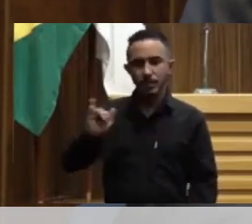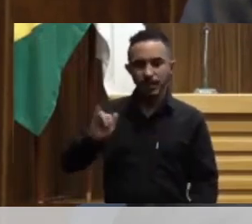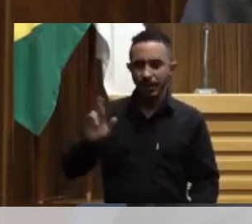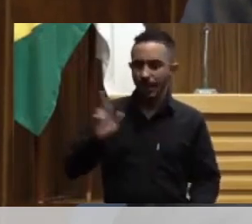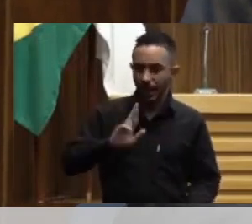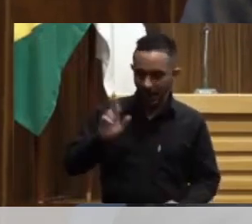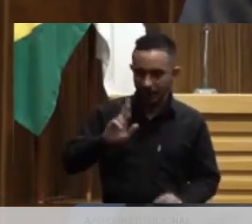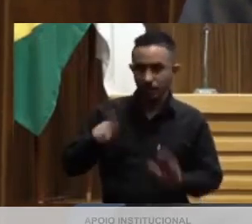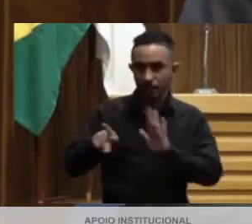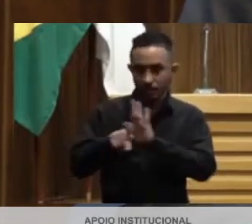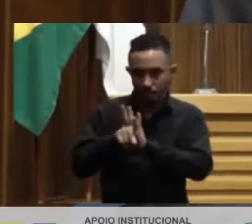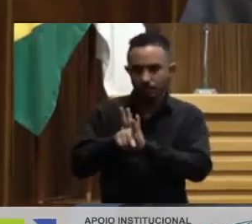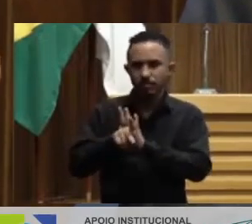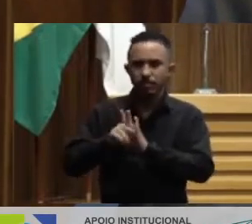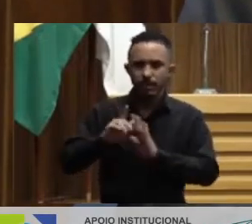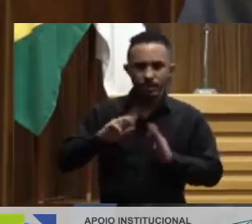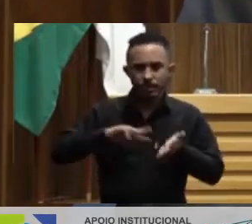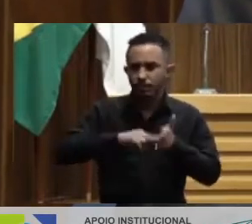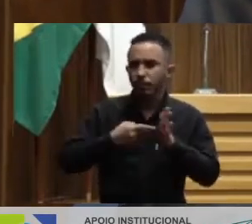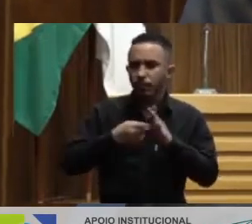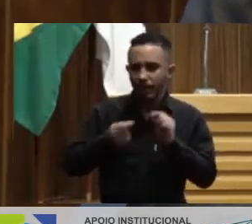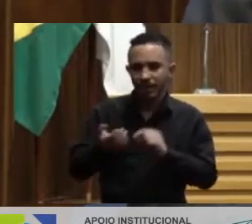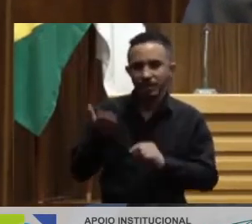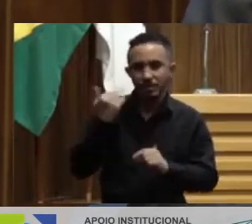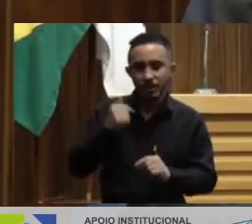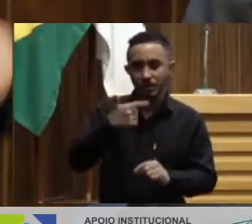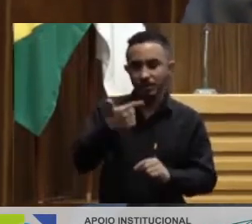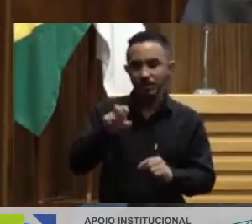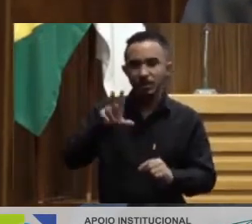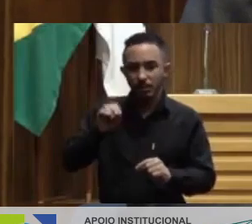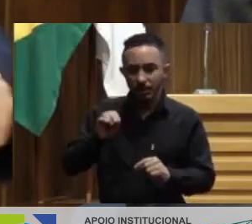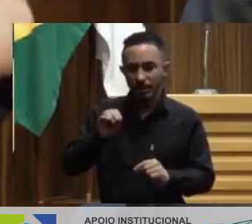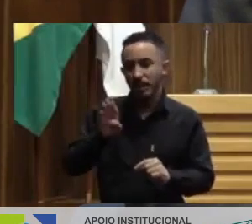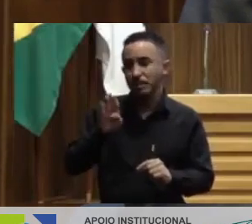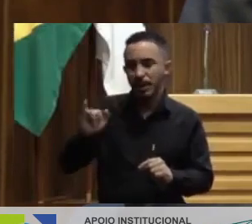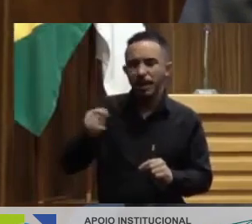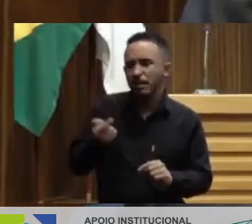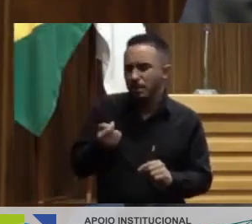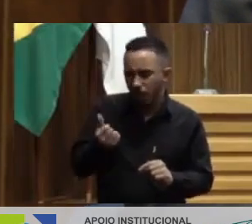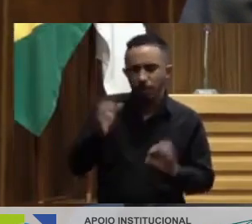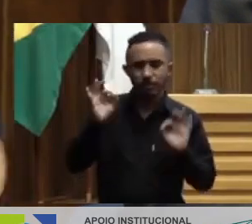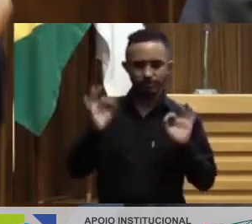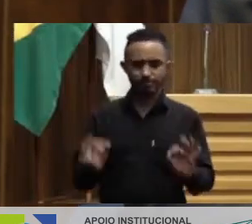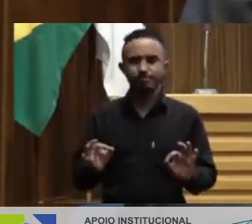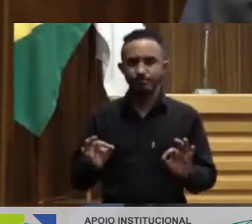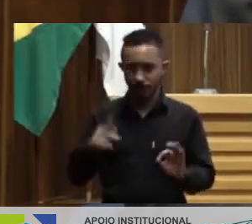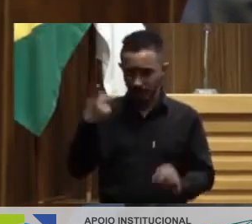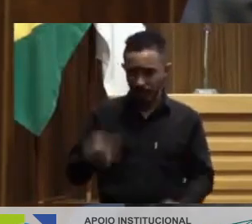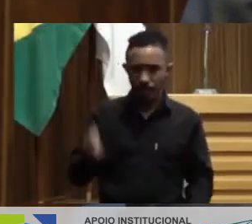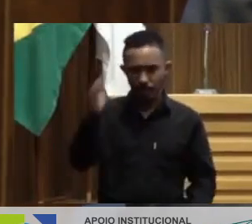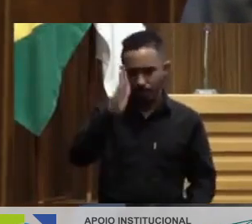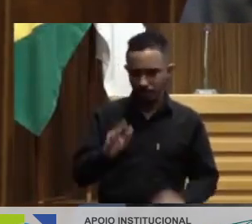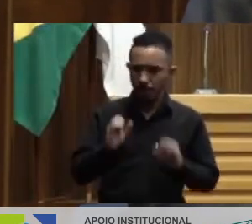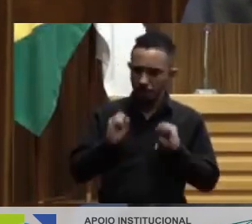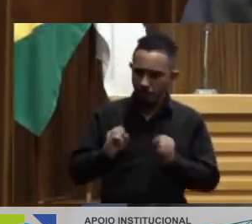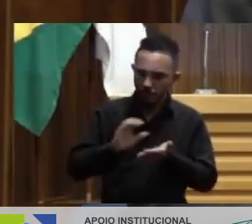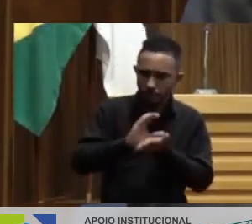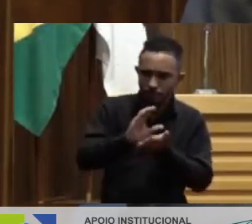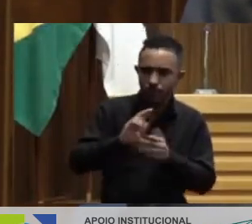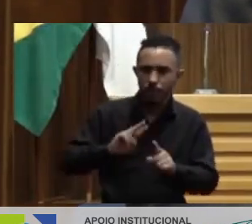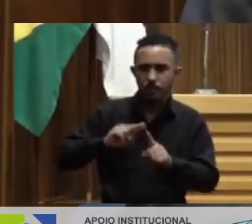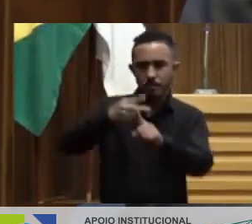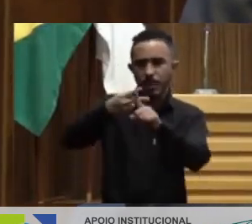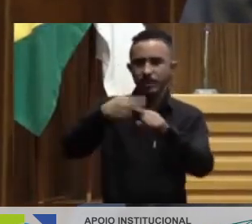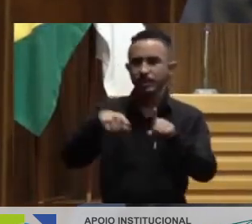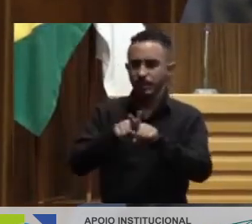nós prometemos. Portanto, eu disse aquele dia que 250 é pouco, repito hoje, é pouco. O Brasil pode mais, a indústria